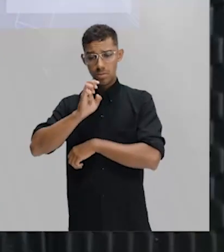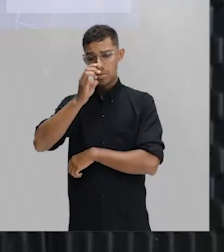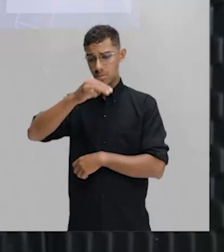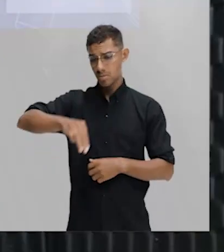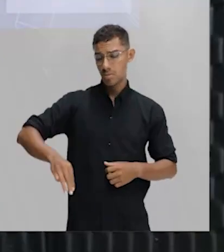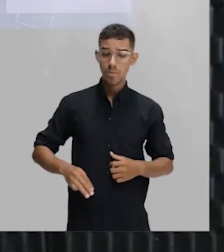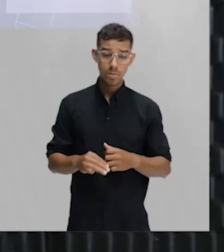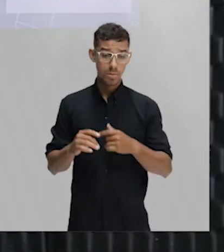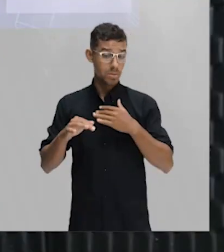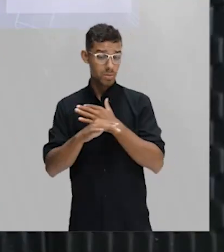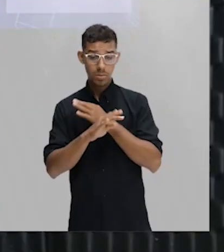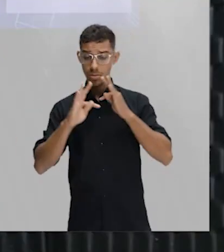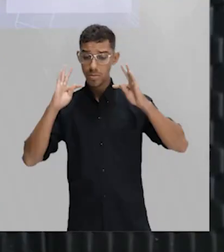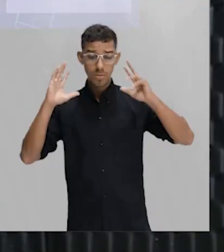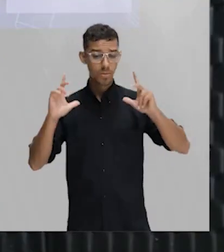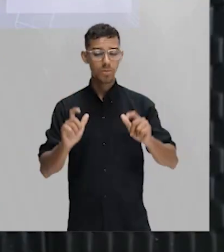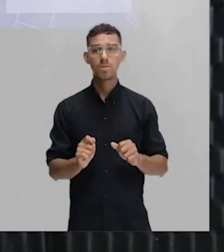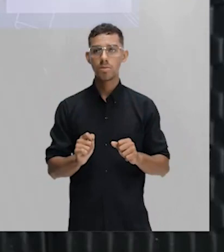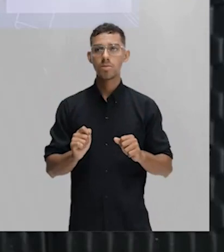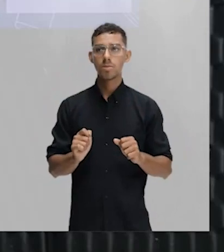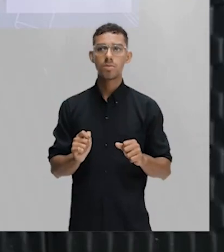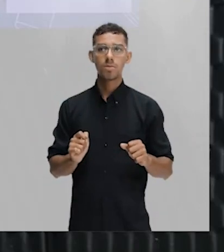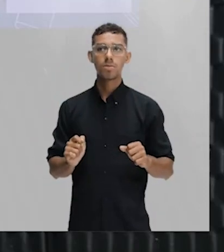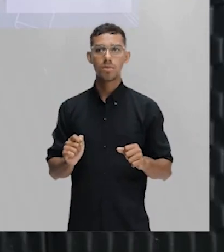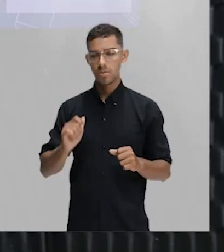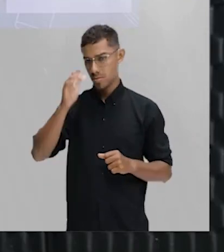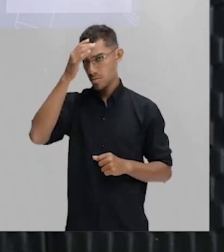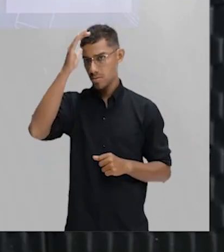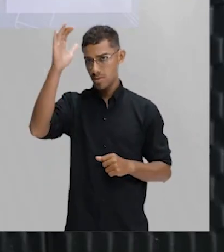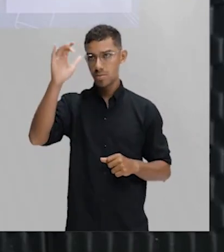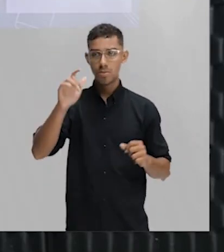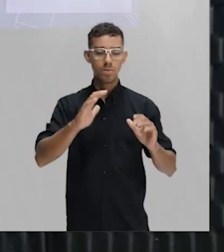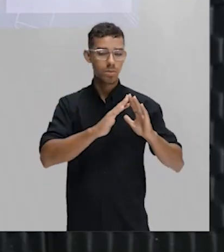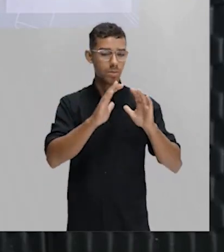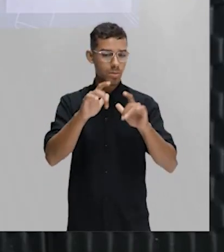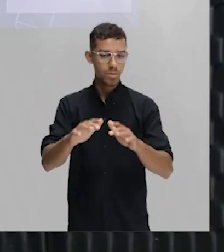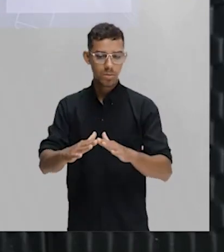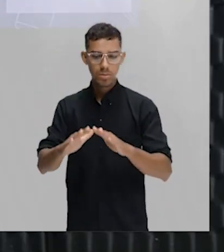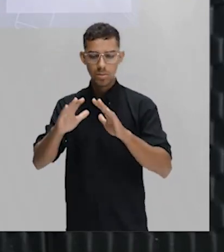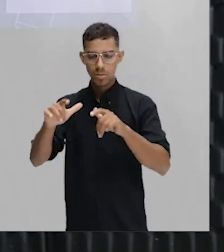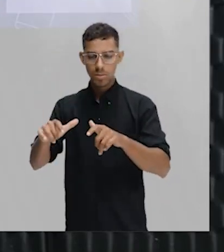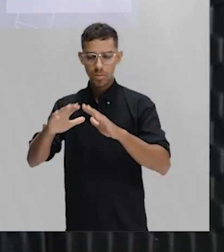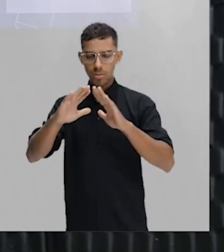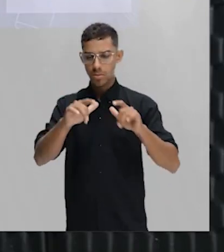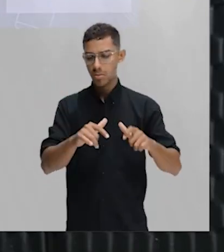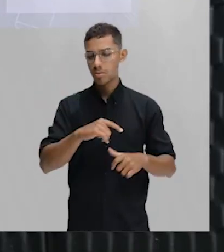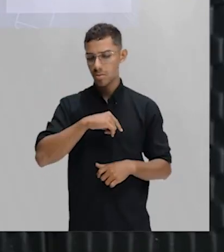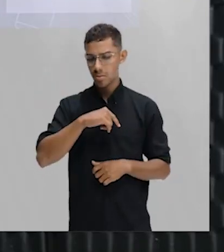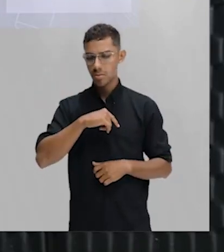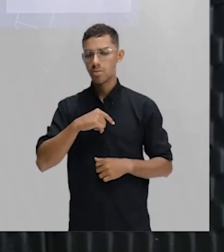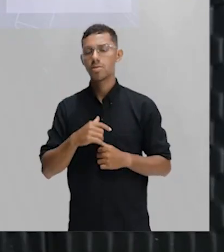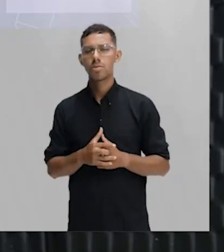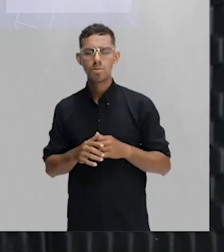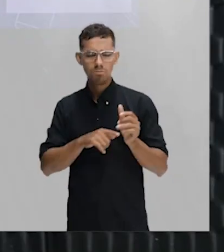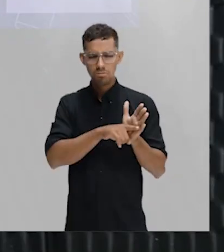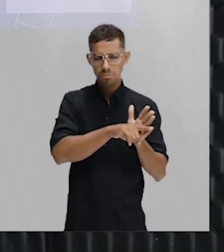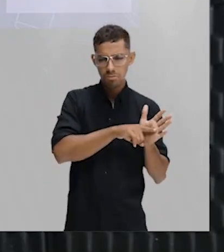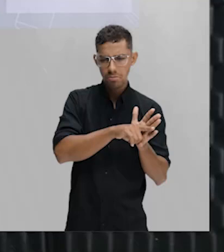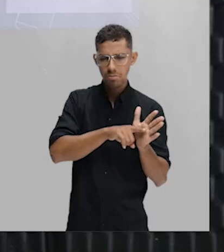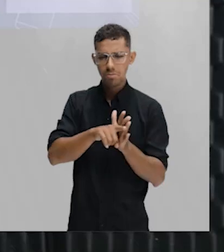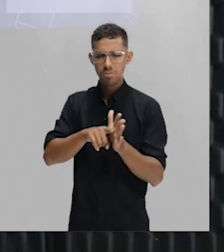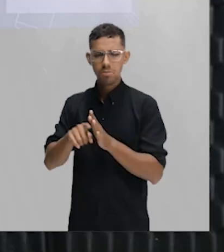da área central é um espaço cultural, mas não são os únicos. Em bairros você já tem isso. pesquisem espaços culturais nas suas cidades